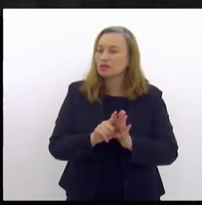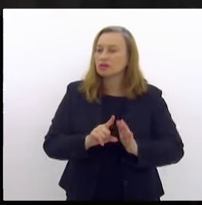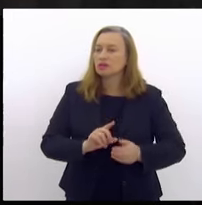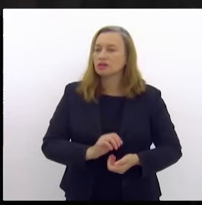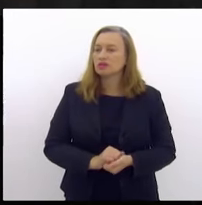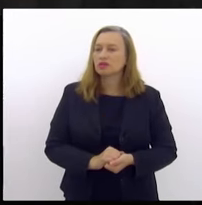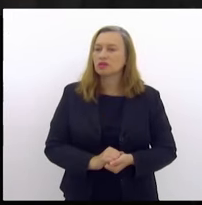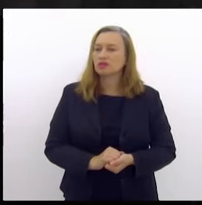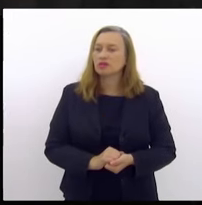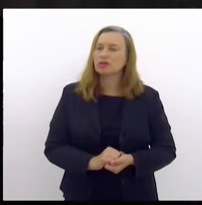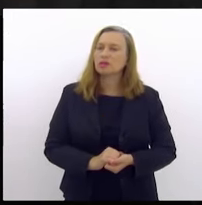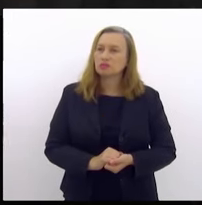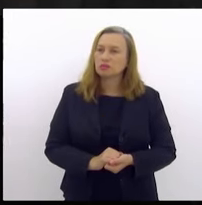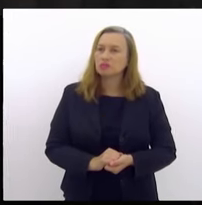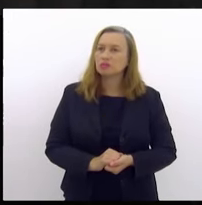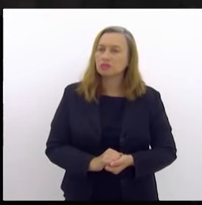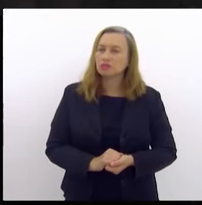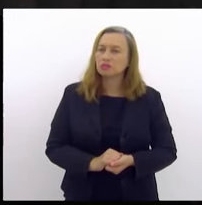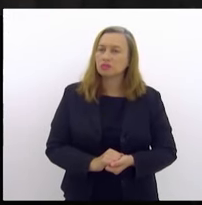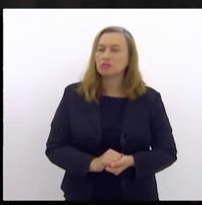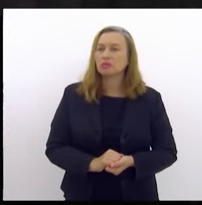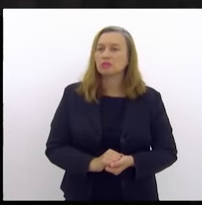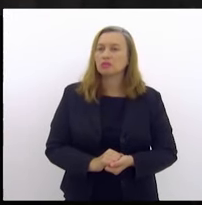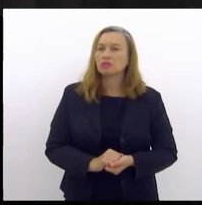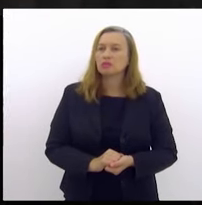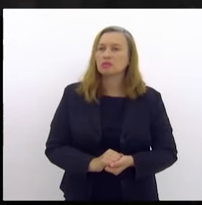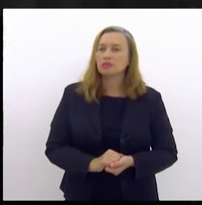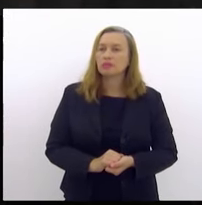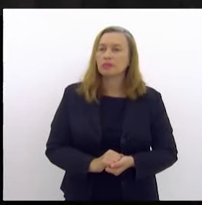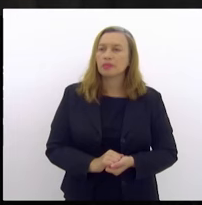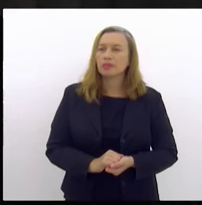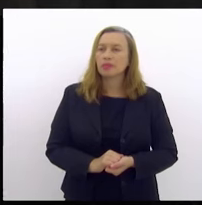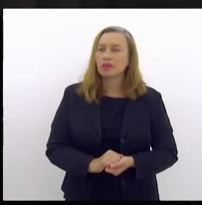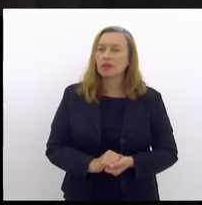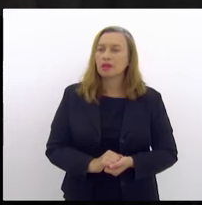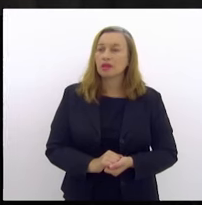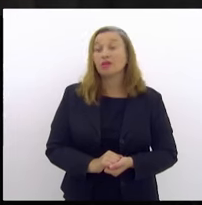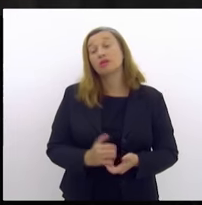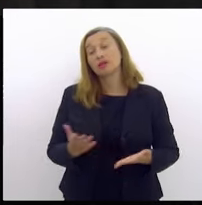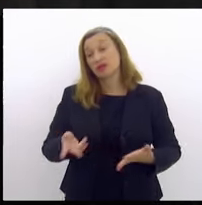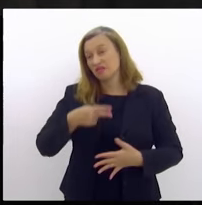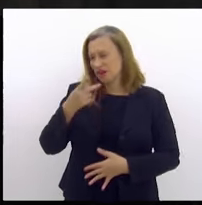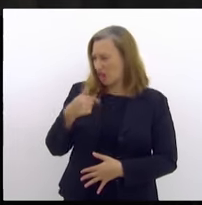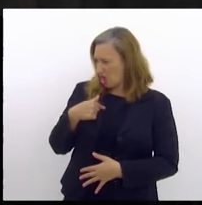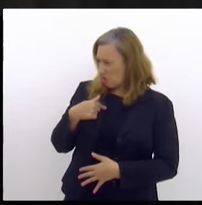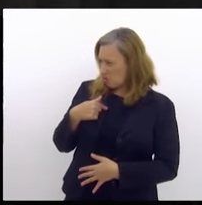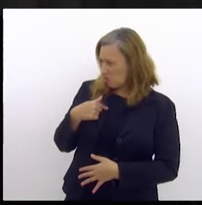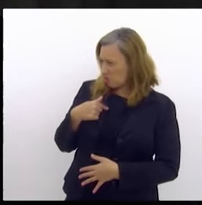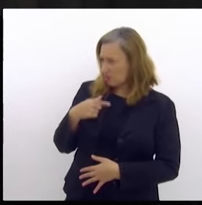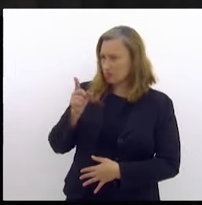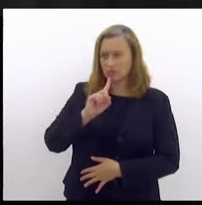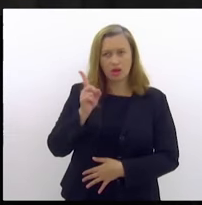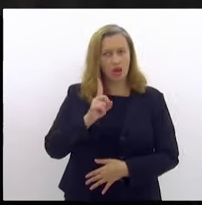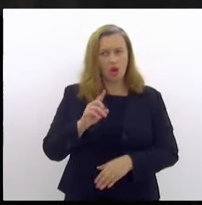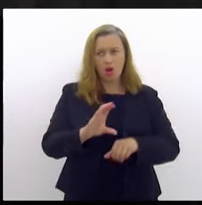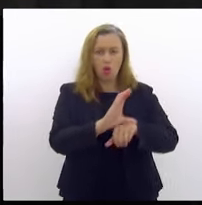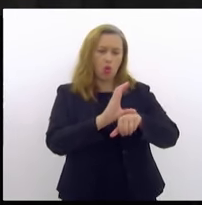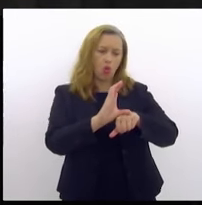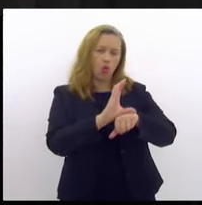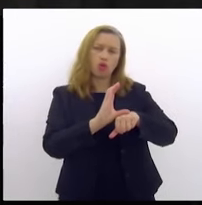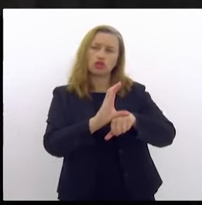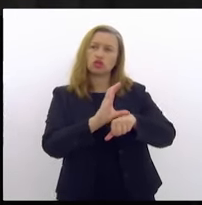ou substituída por outra. Quem diz isso não sou eu, é a